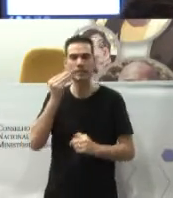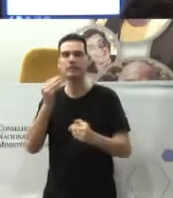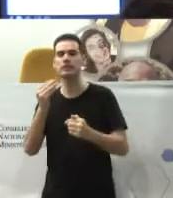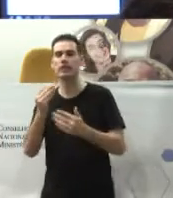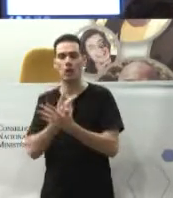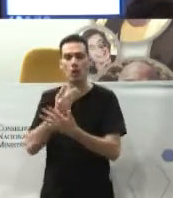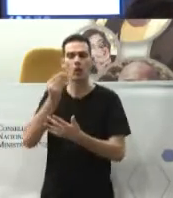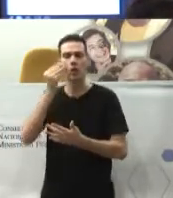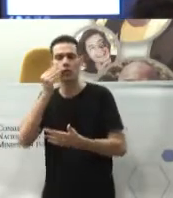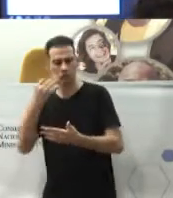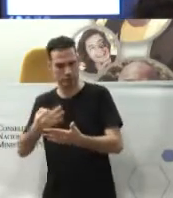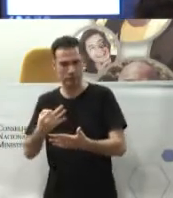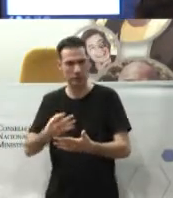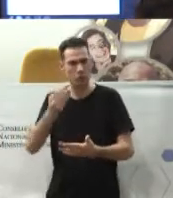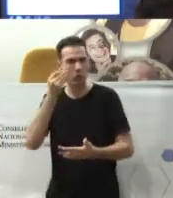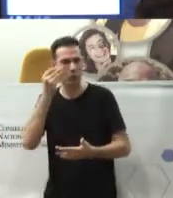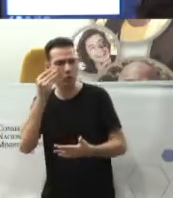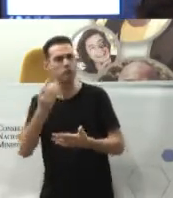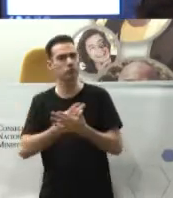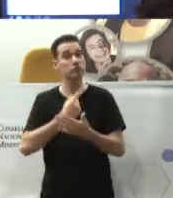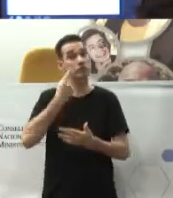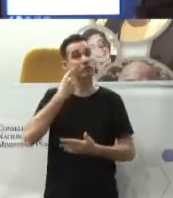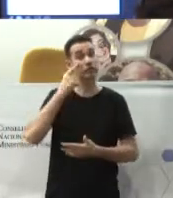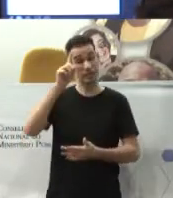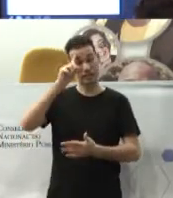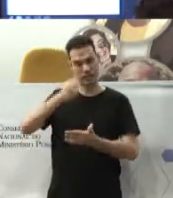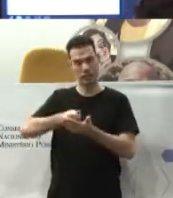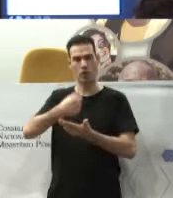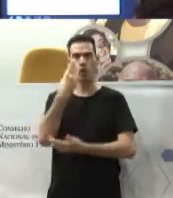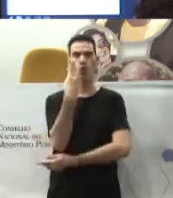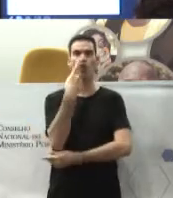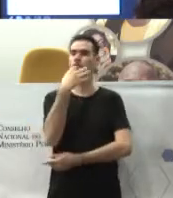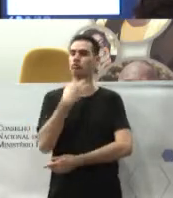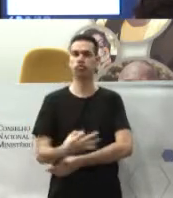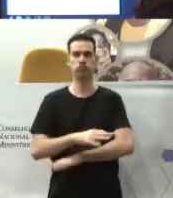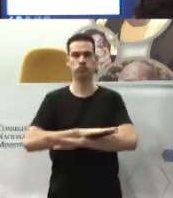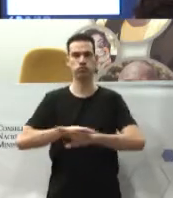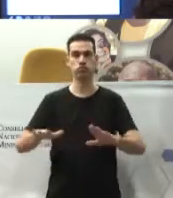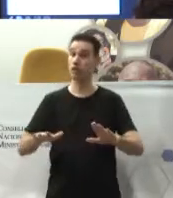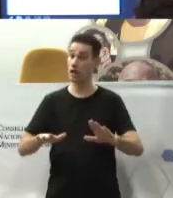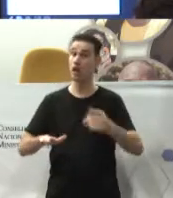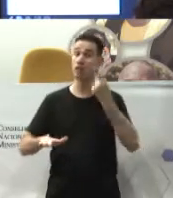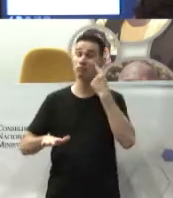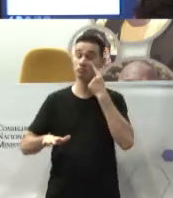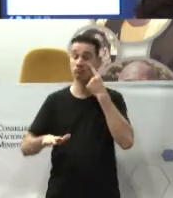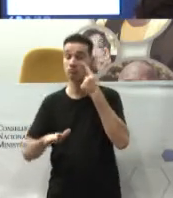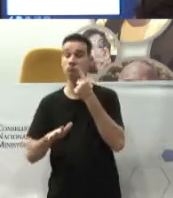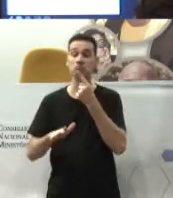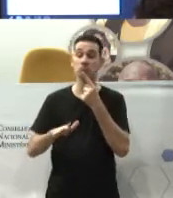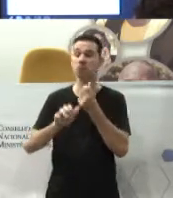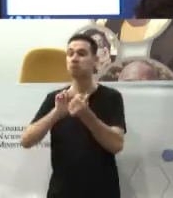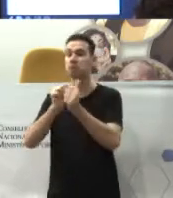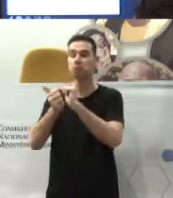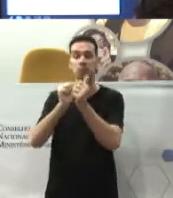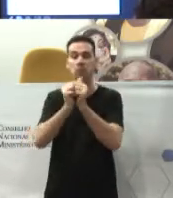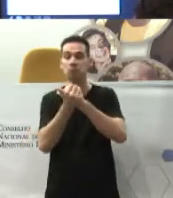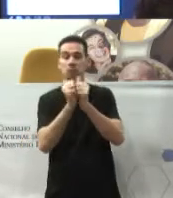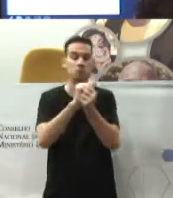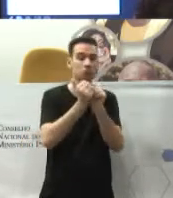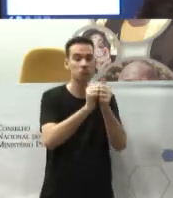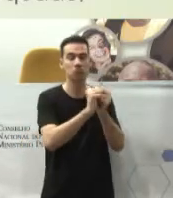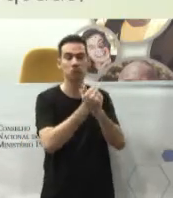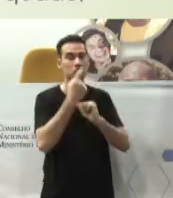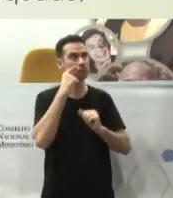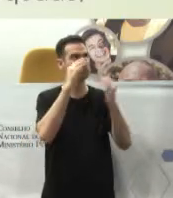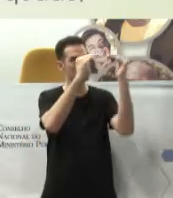A execução não tem, a decisão não é definitiva, ela tem que ser sendo adequada. Né? Todas as características estão